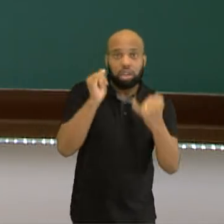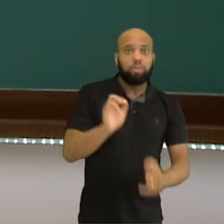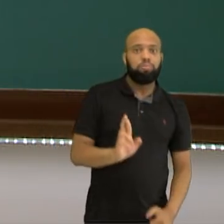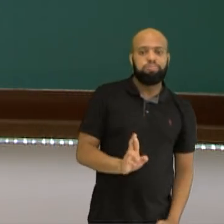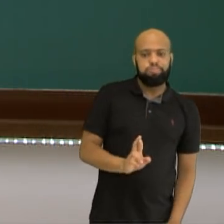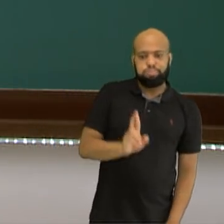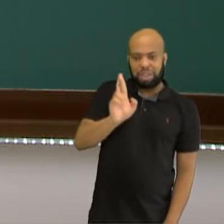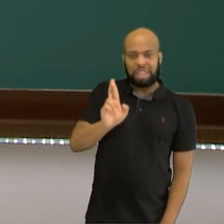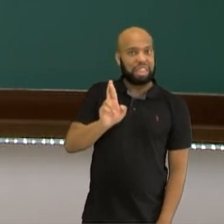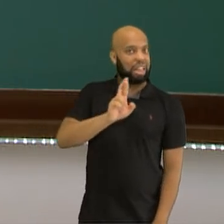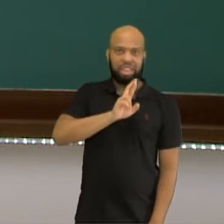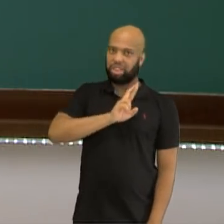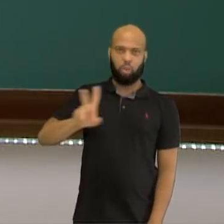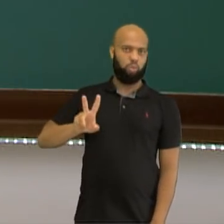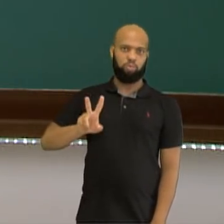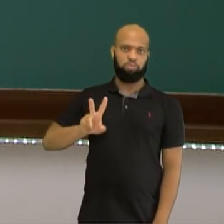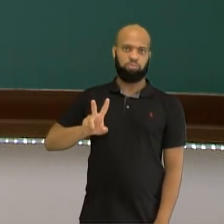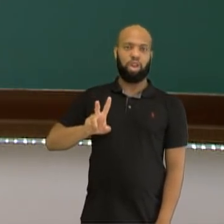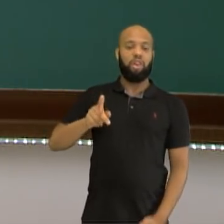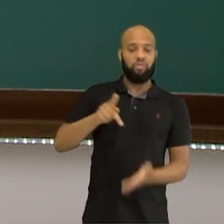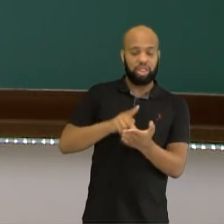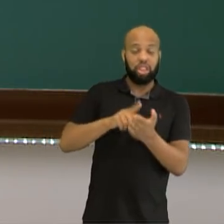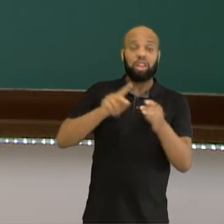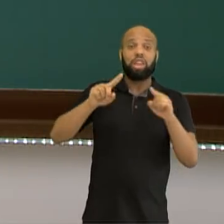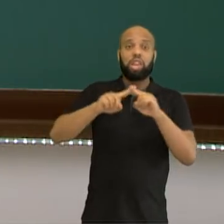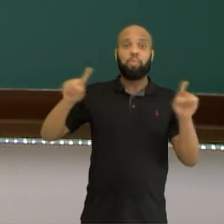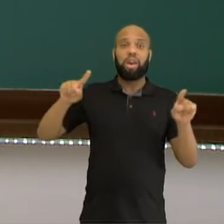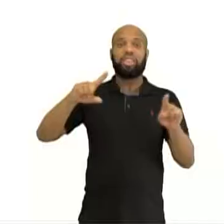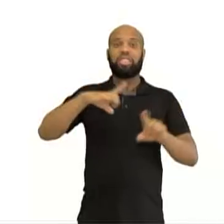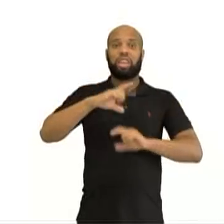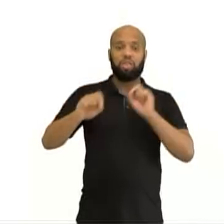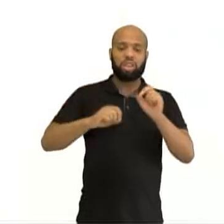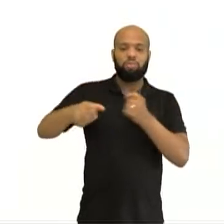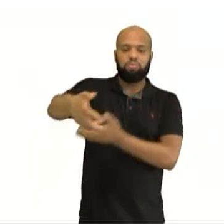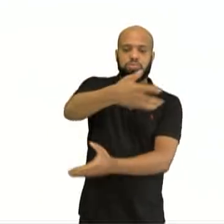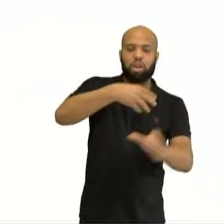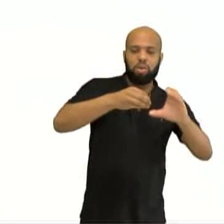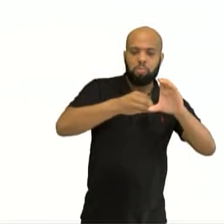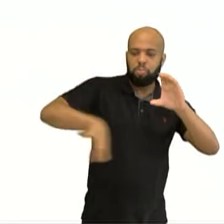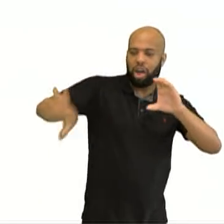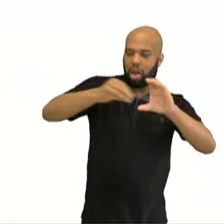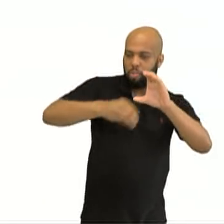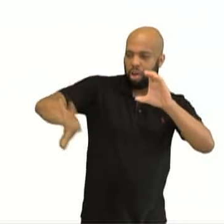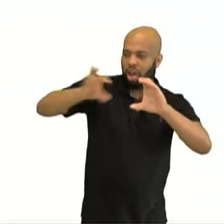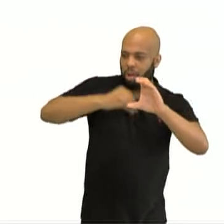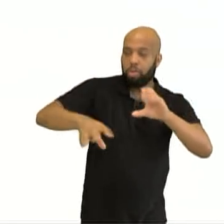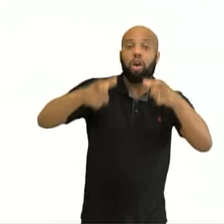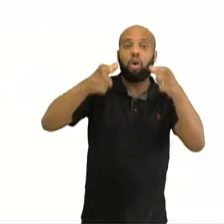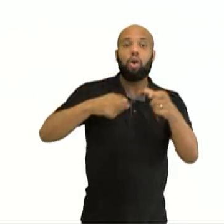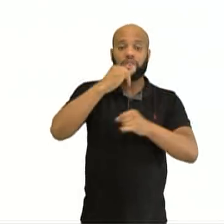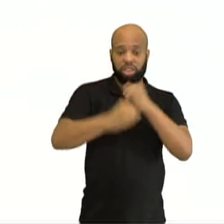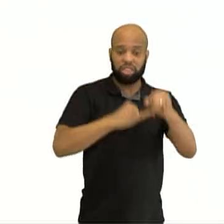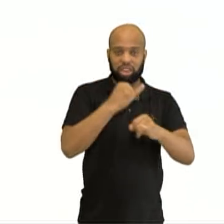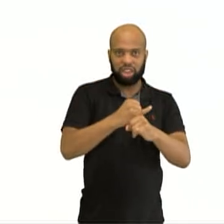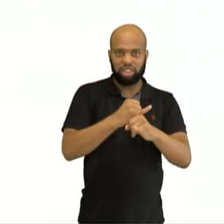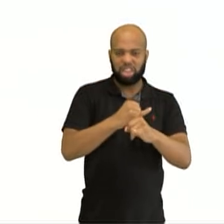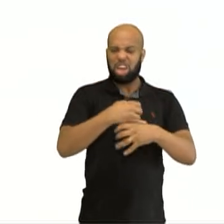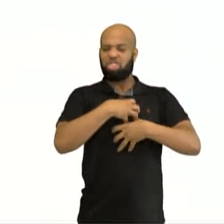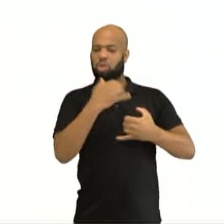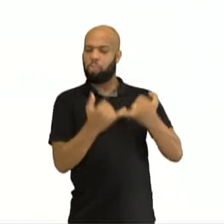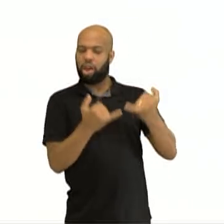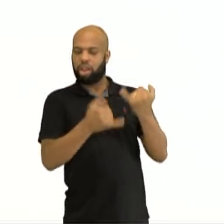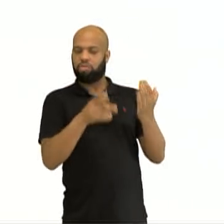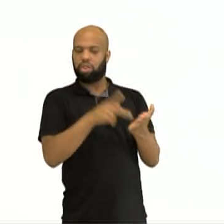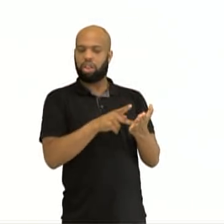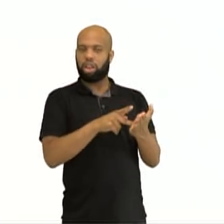representam a realidade, mas que são compartilhadas na internet como se fossem verídicas, principalmente através das